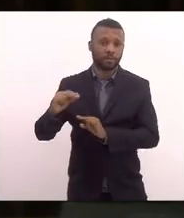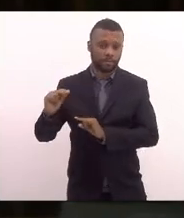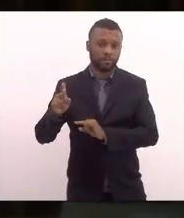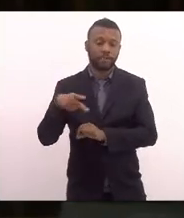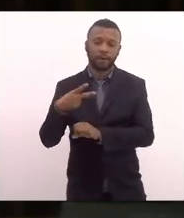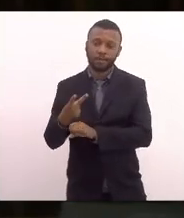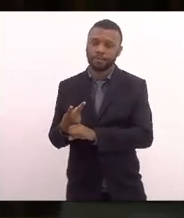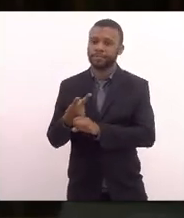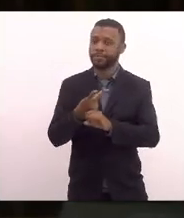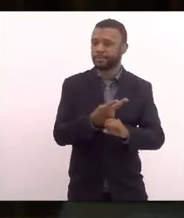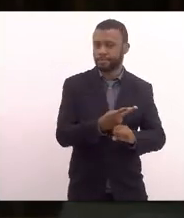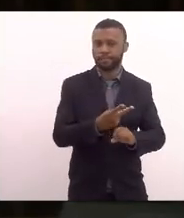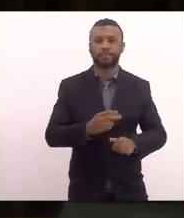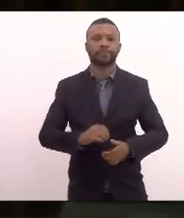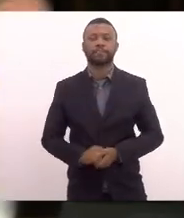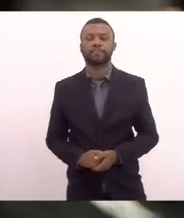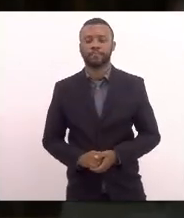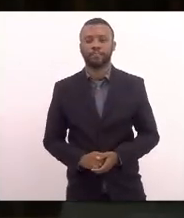prêmio.